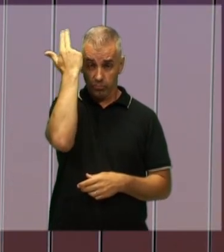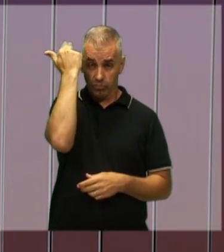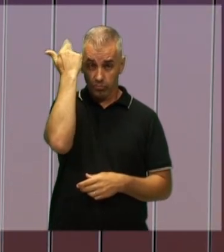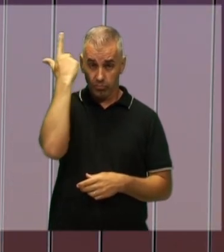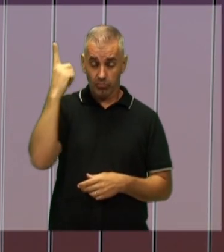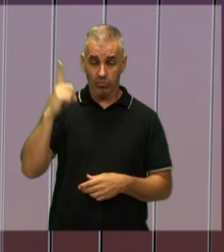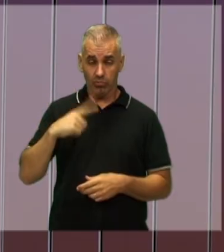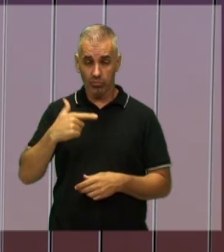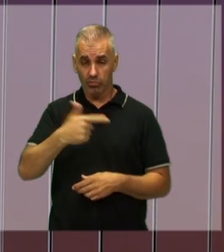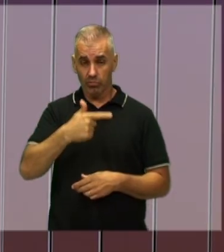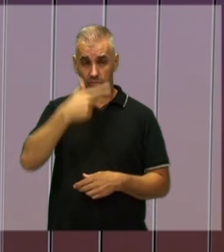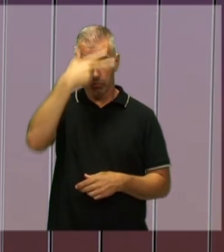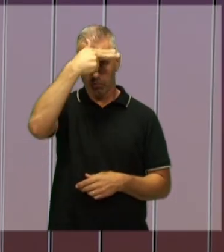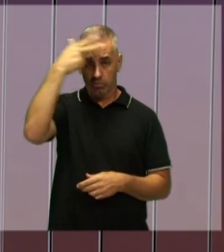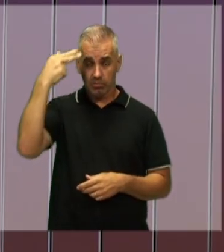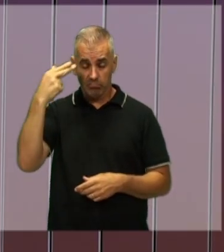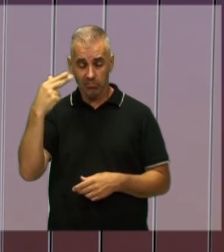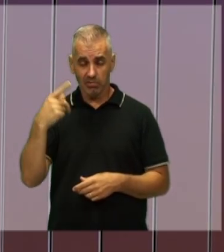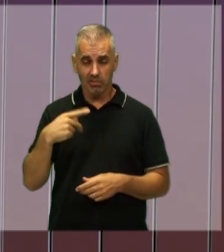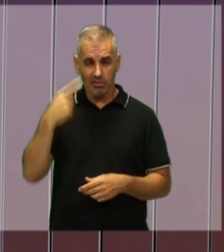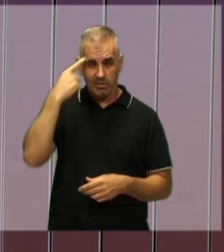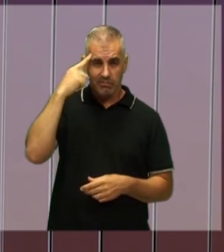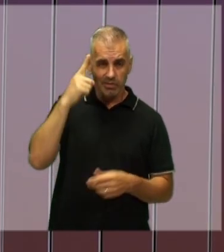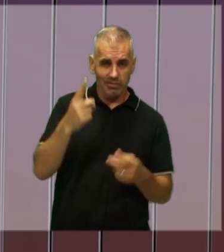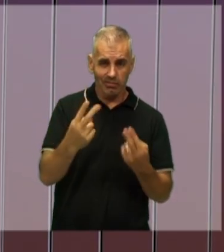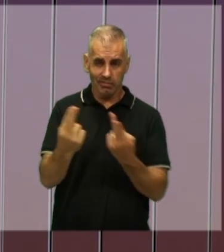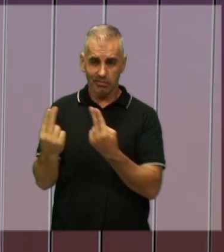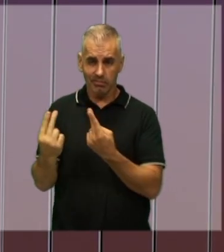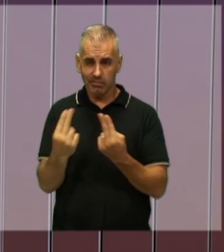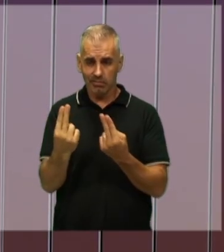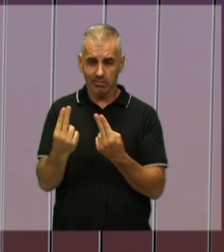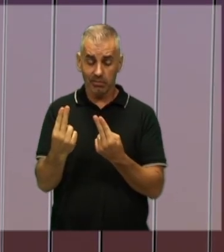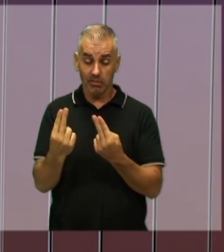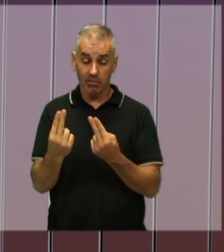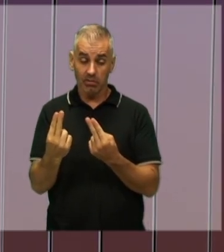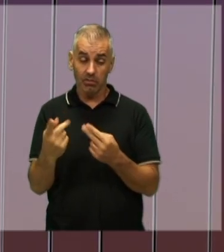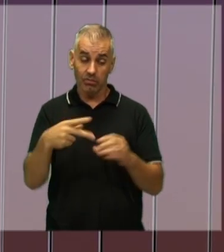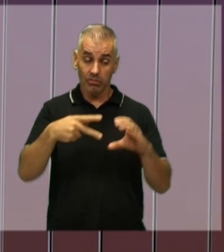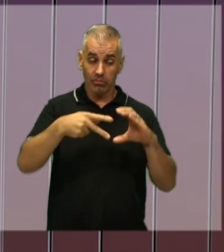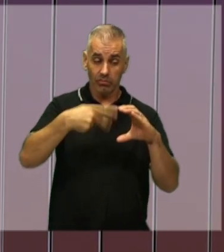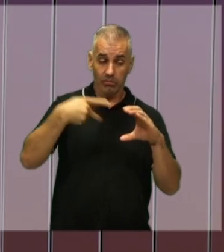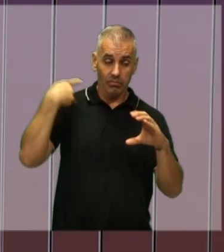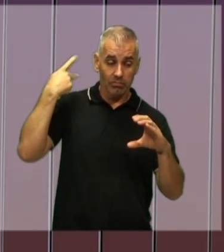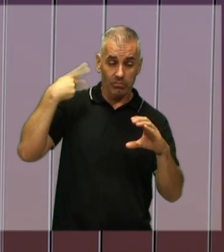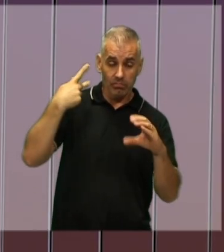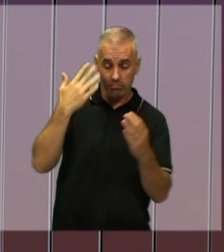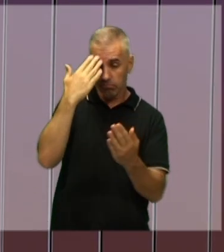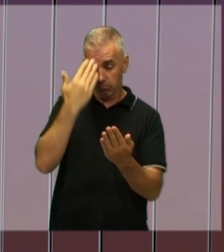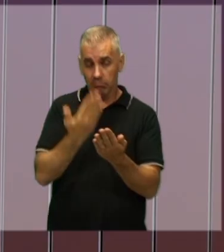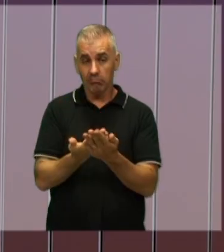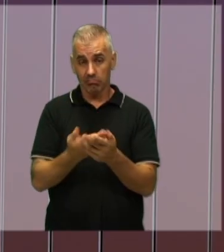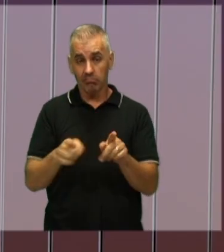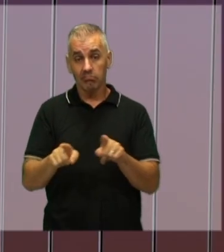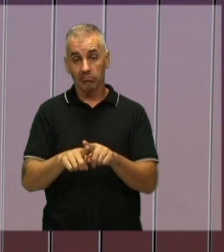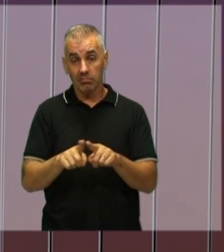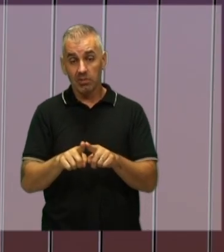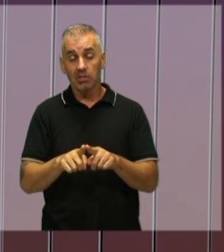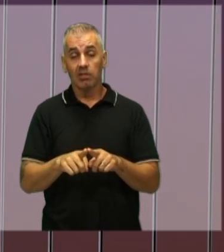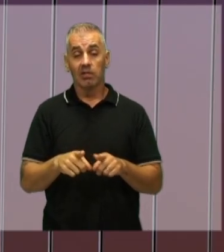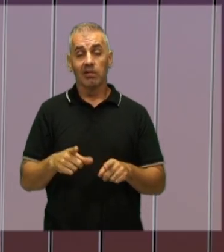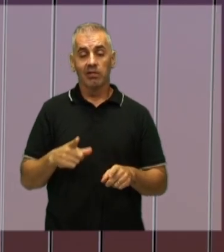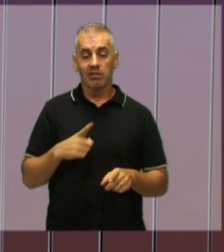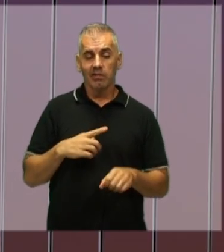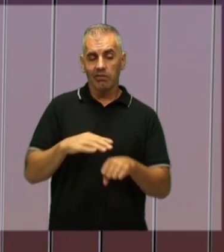muito parecido, né? Não vou dizer igual, mas muito parecido com o que a gente acredita e são muito flexíveis,